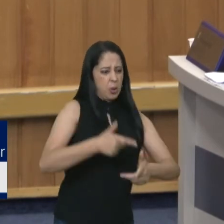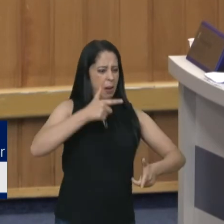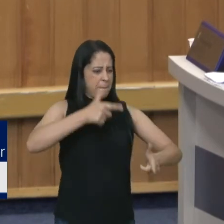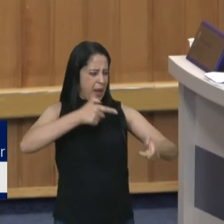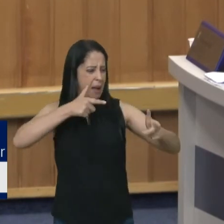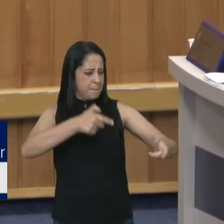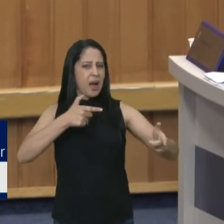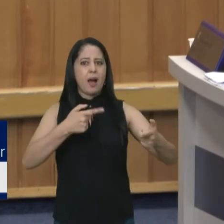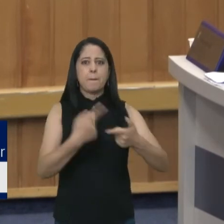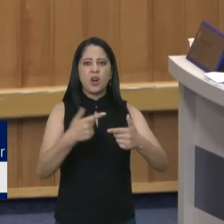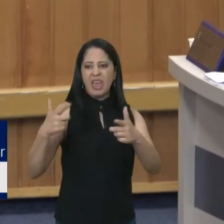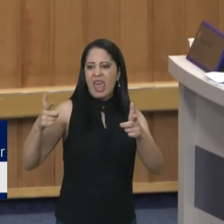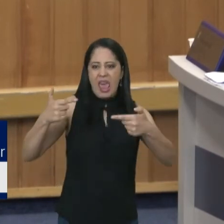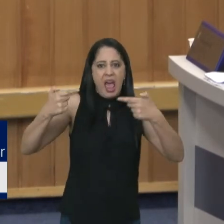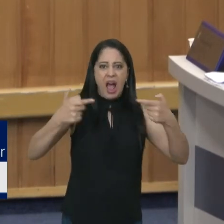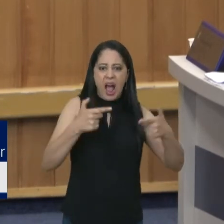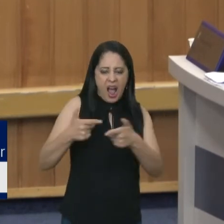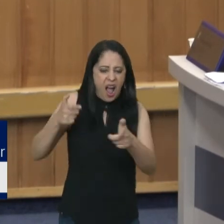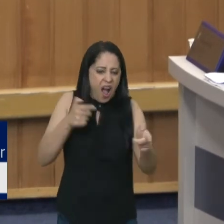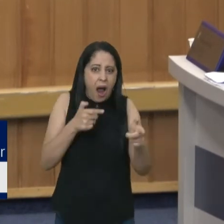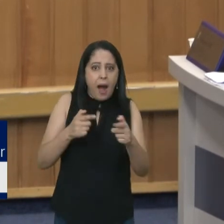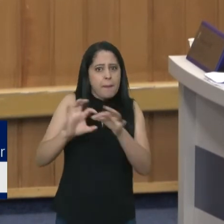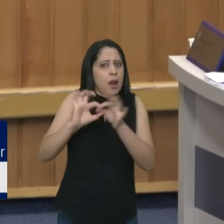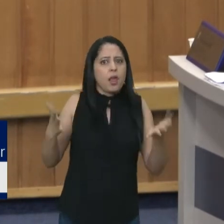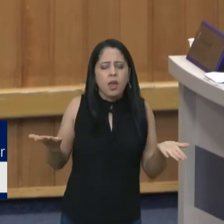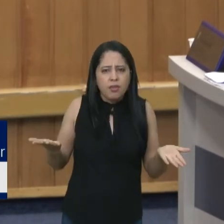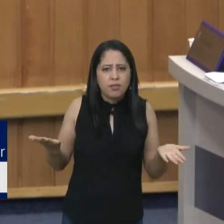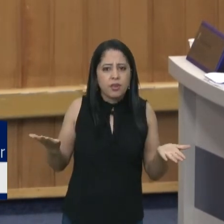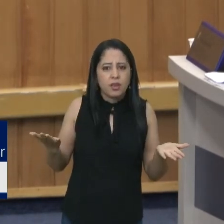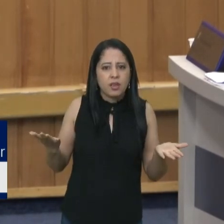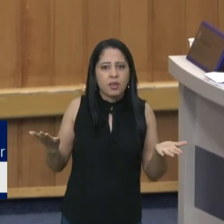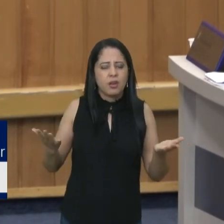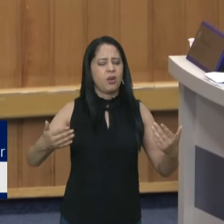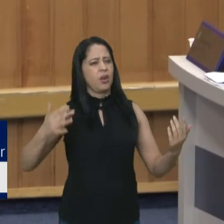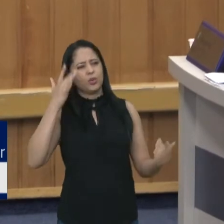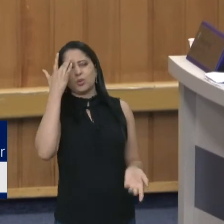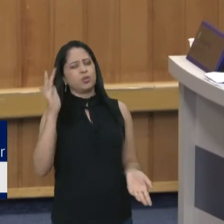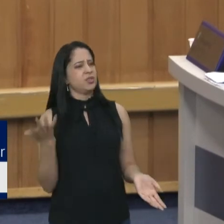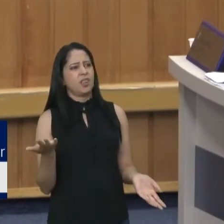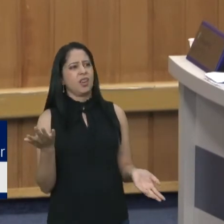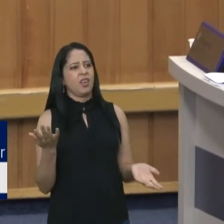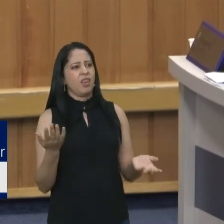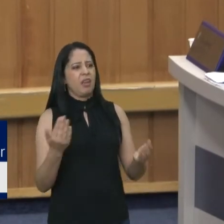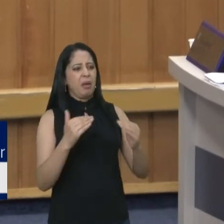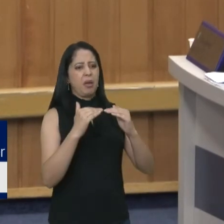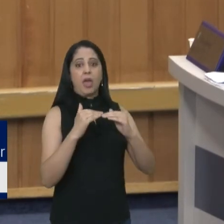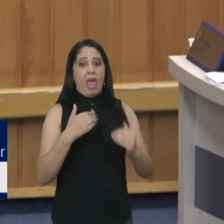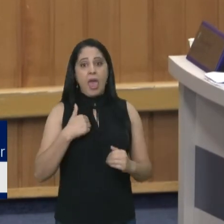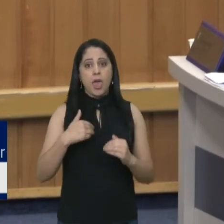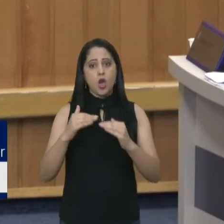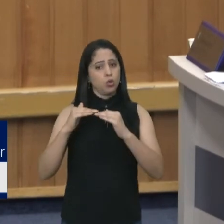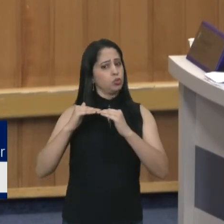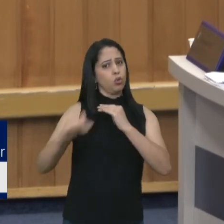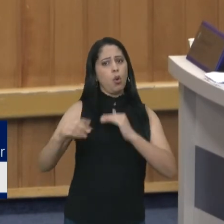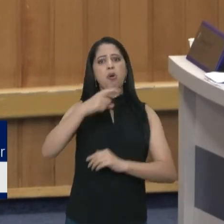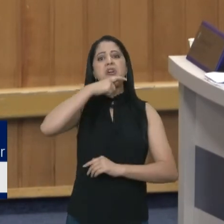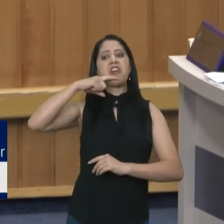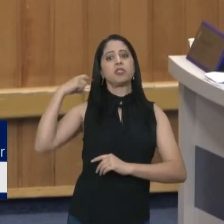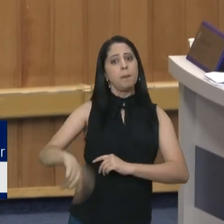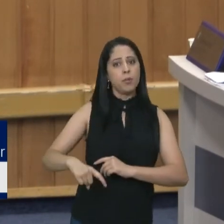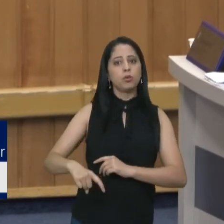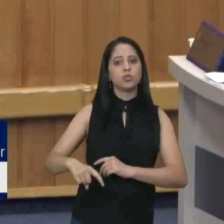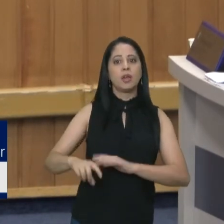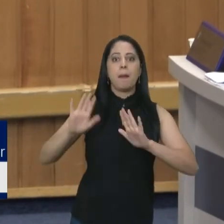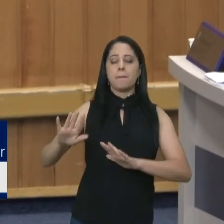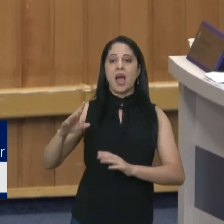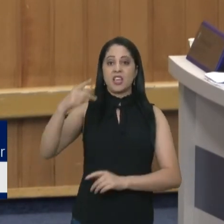arma, que tem gente que é contra uma determinada coisa, mas é a favor da arma. Eu sou contra o Putin, que o nosso presidente foi